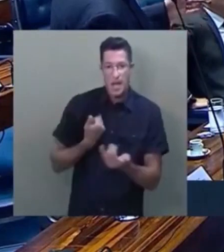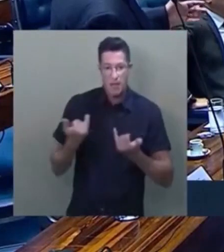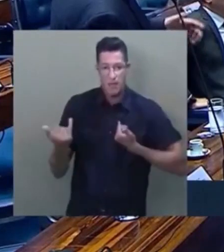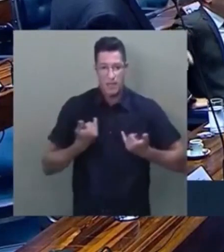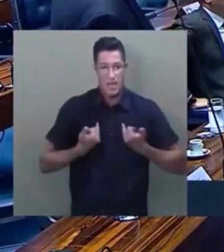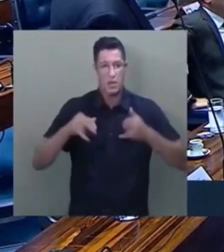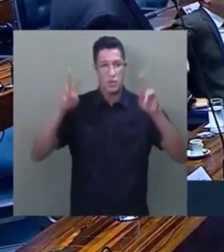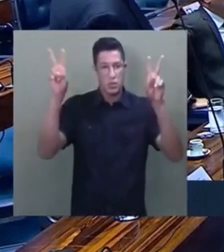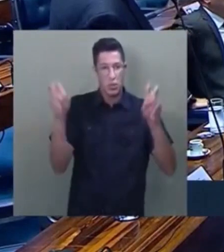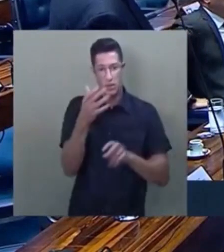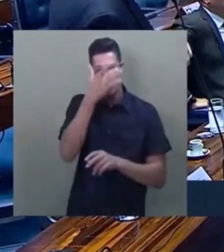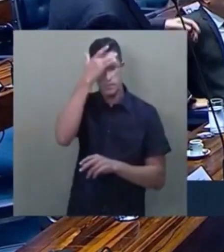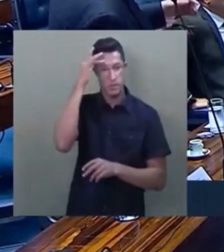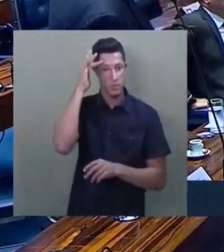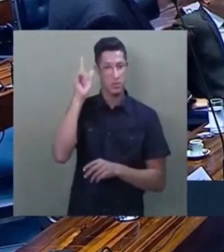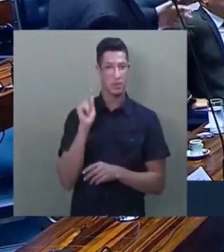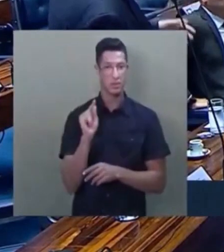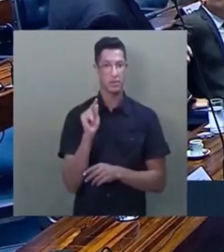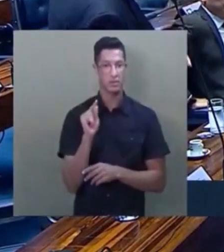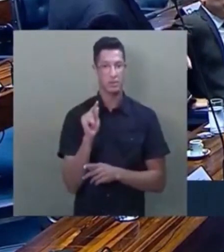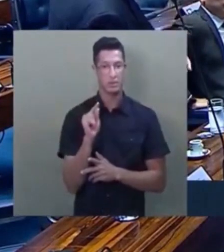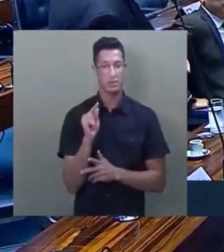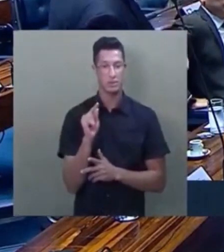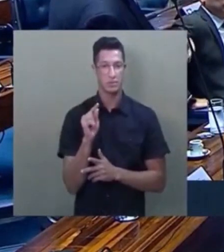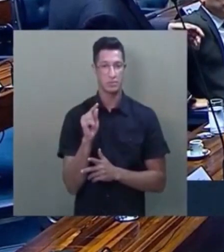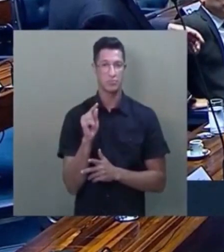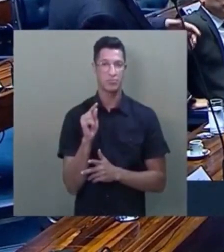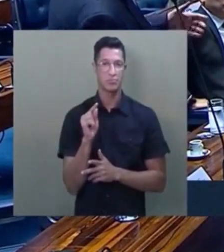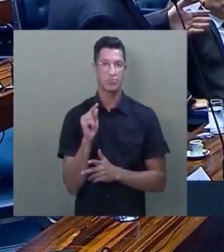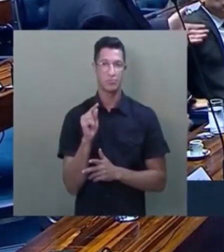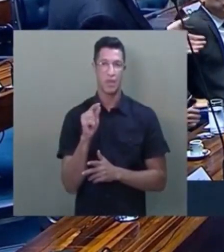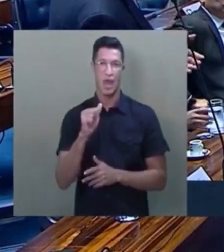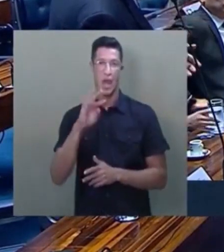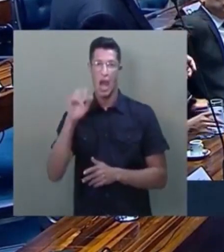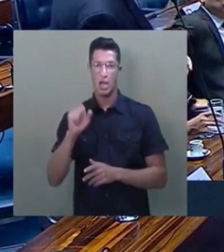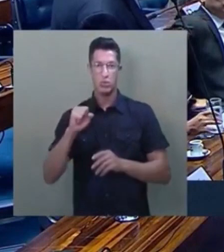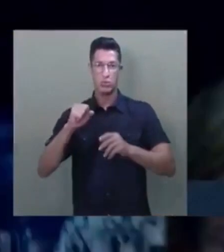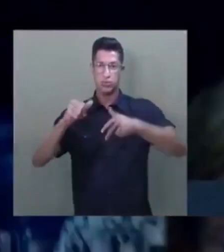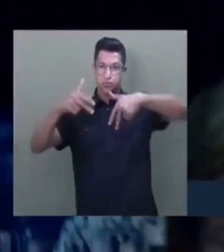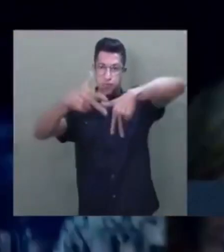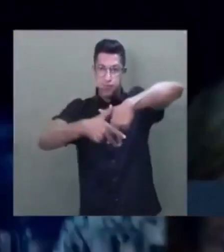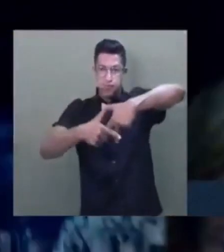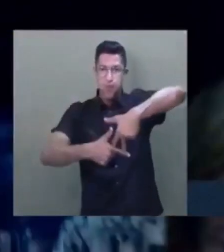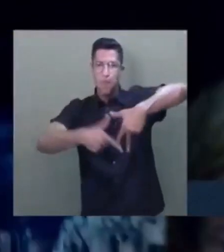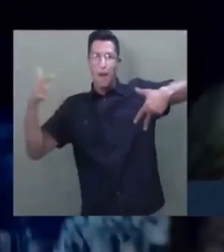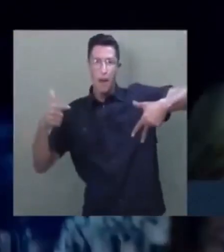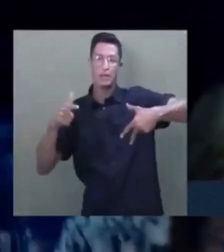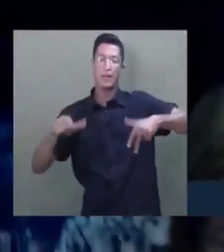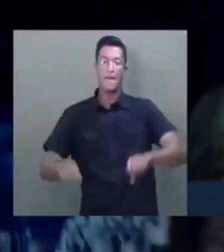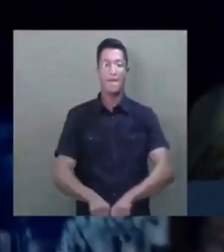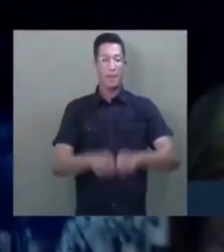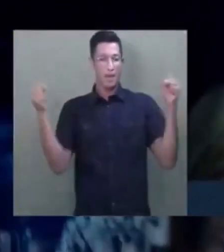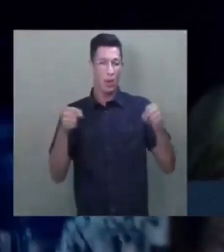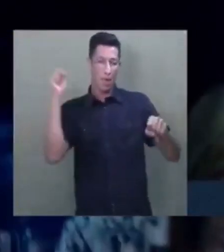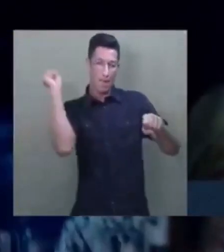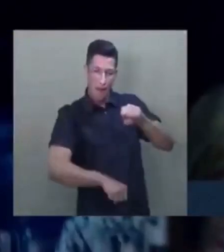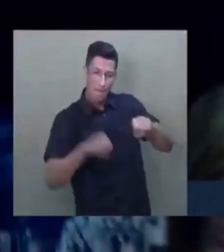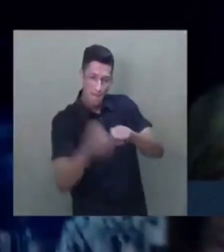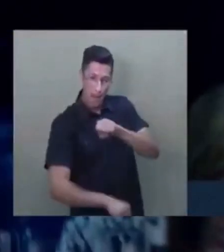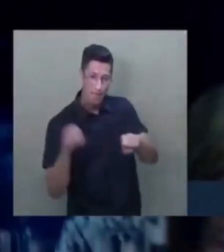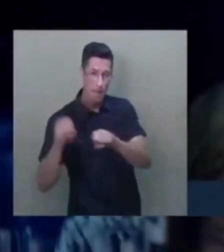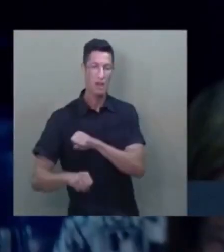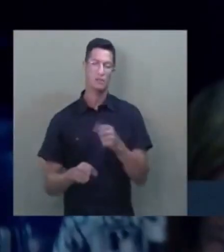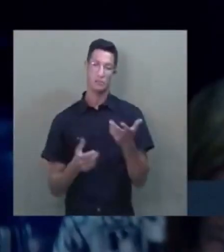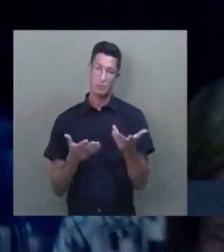sobre aquelas pessoas que, em ato terrorista, depredou os três